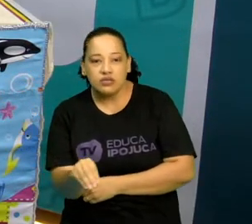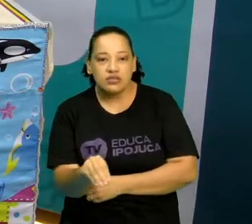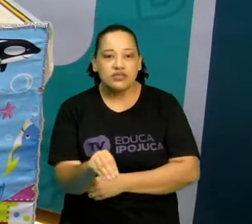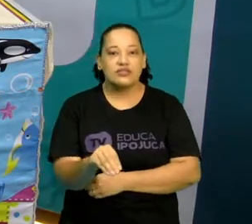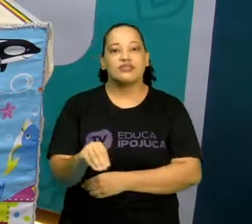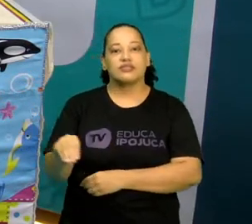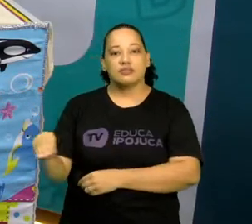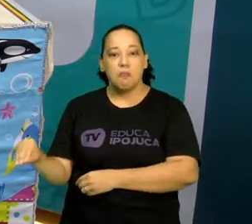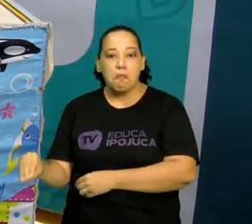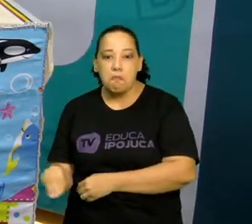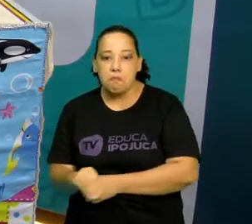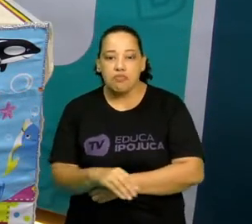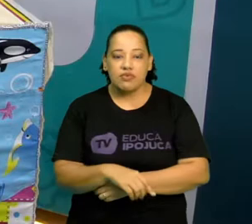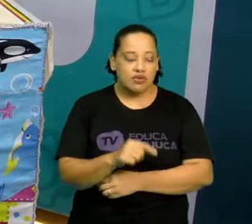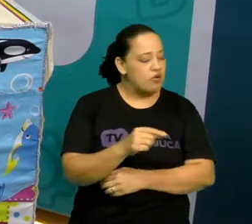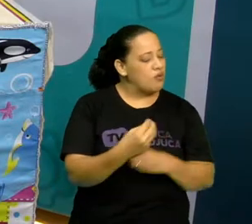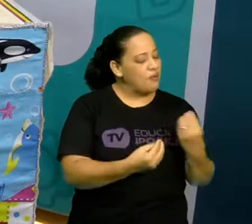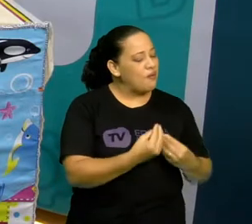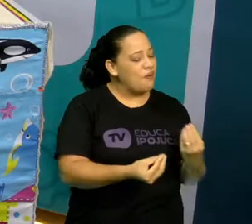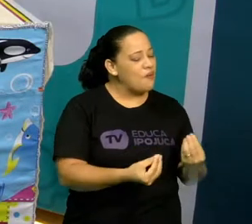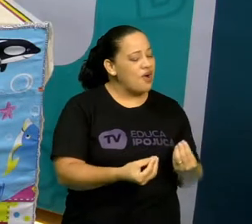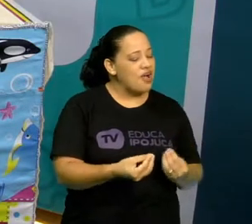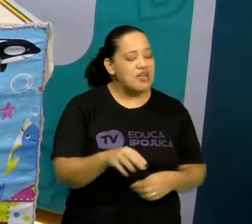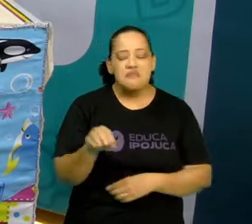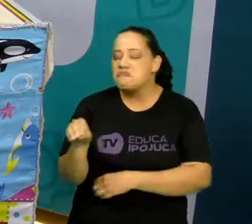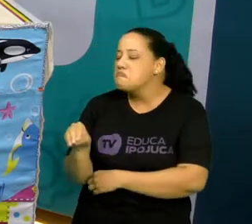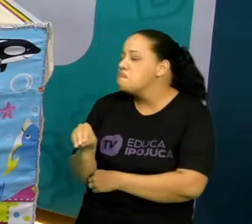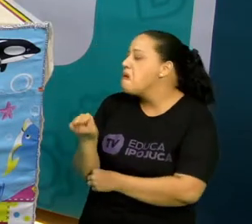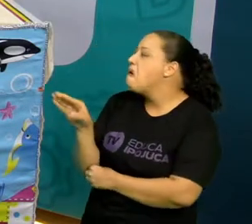Como é, Leiturinha? Que lapa de boi.